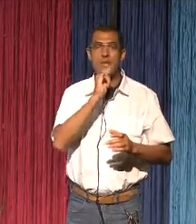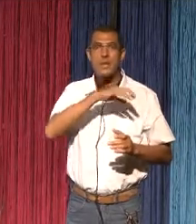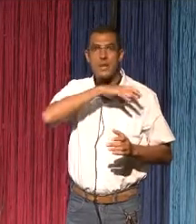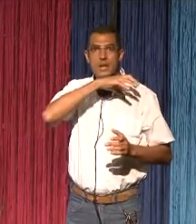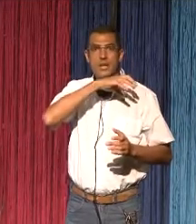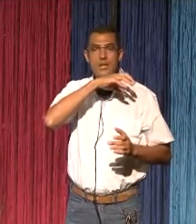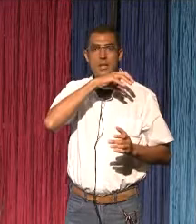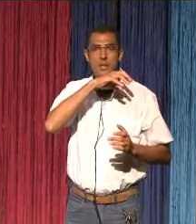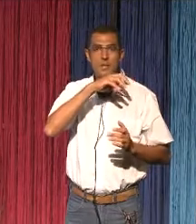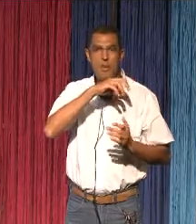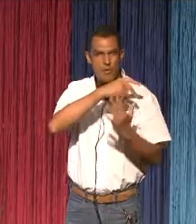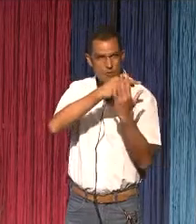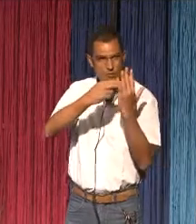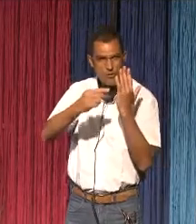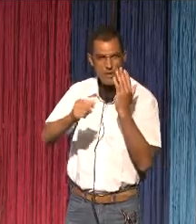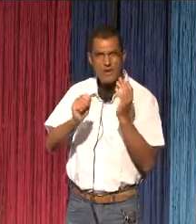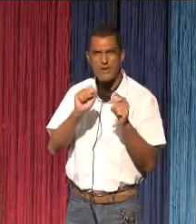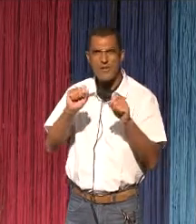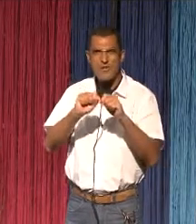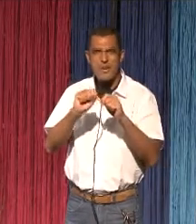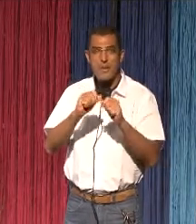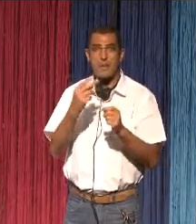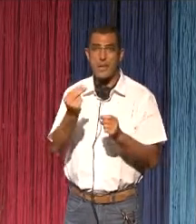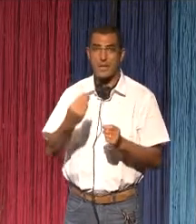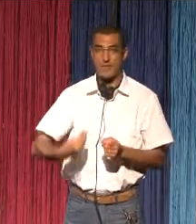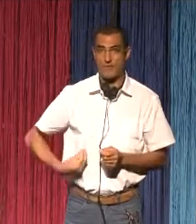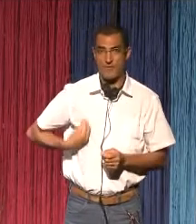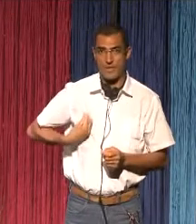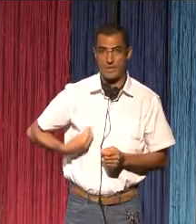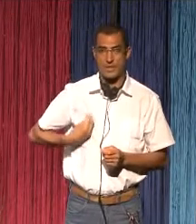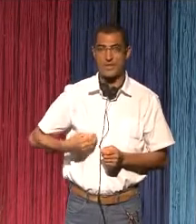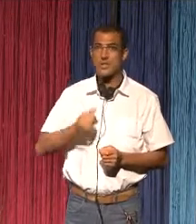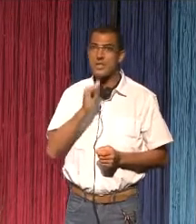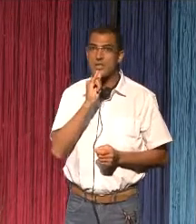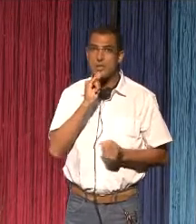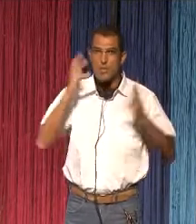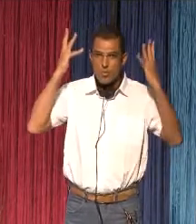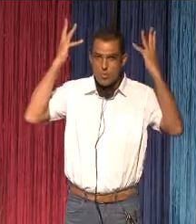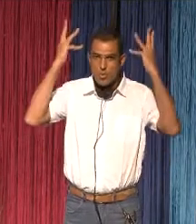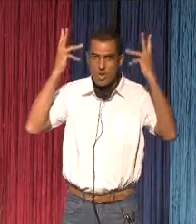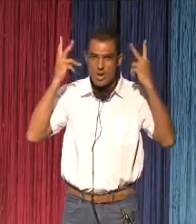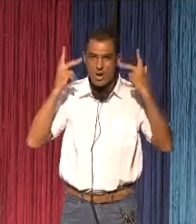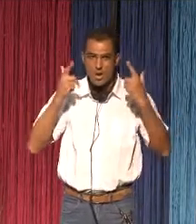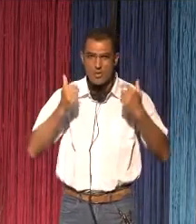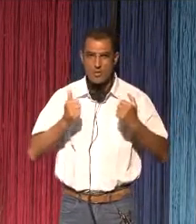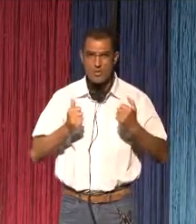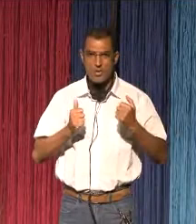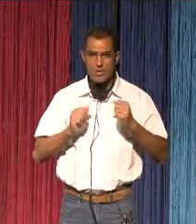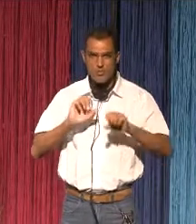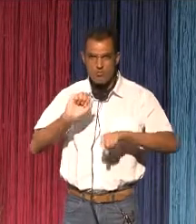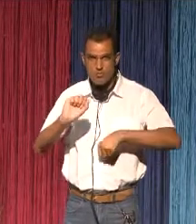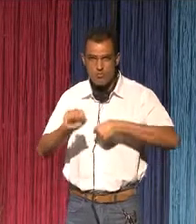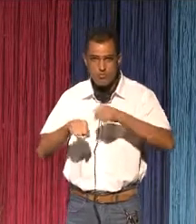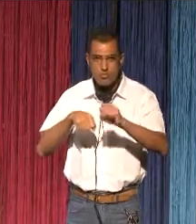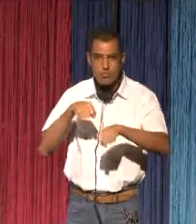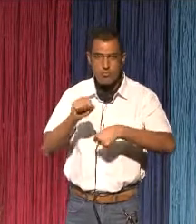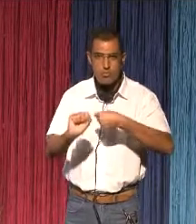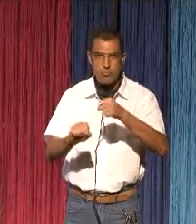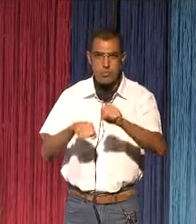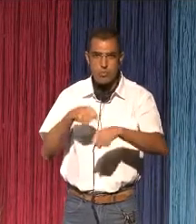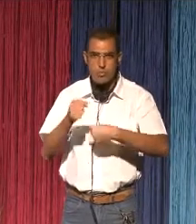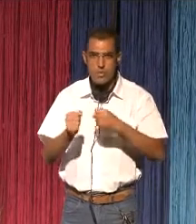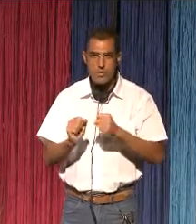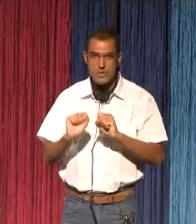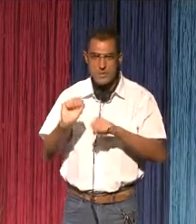utilizam para sobreviver. Vamos pensar, um animal selvagem, né? Ou seja, aquele que vive, que está na luta e